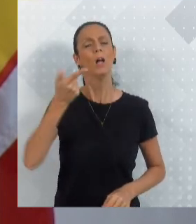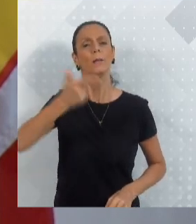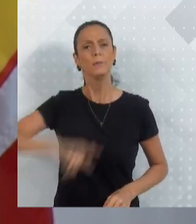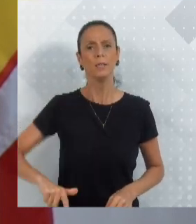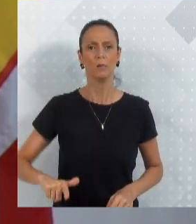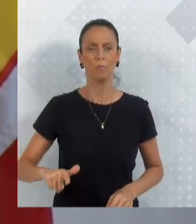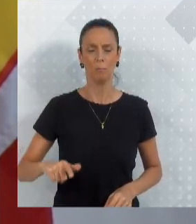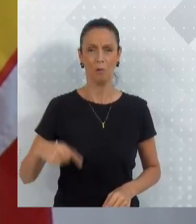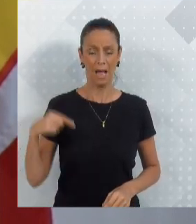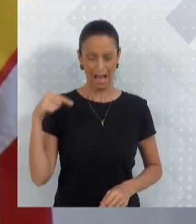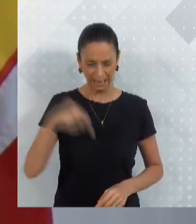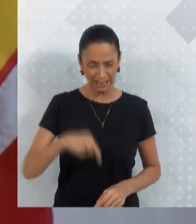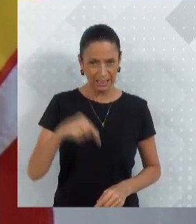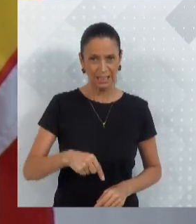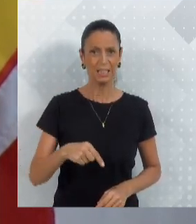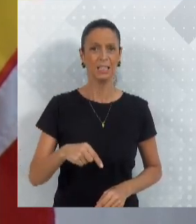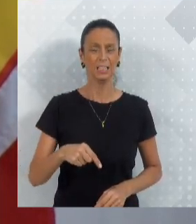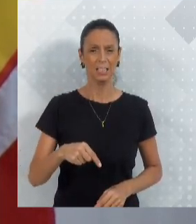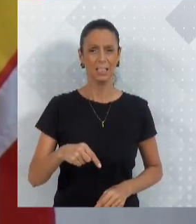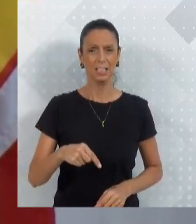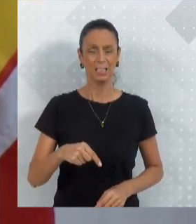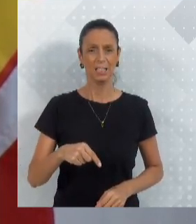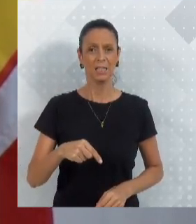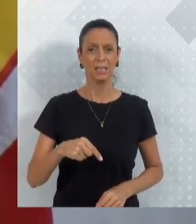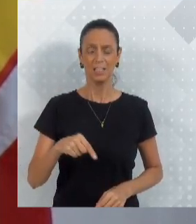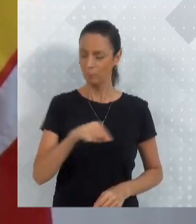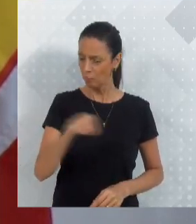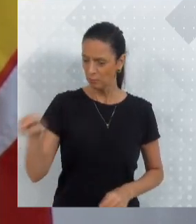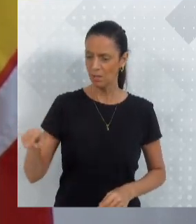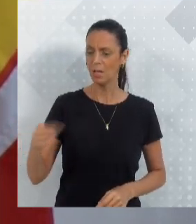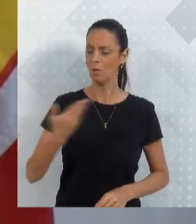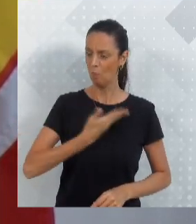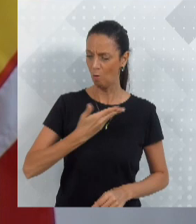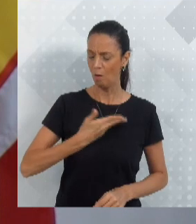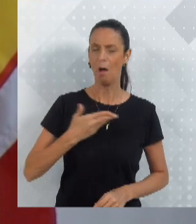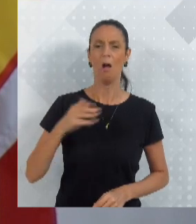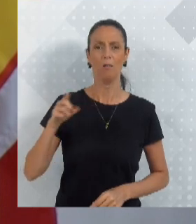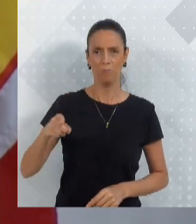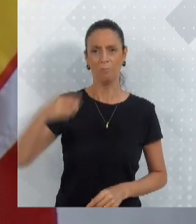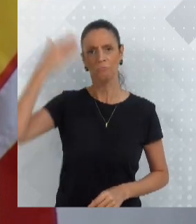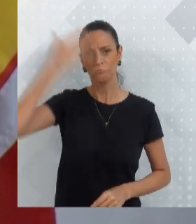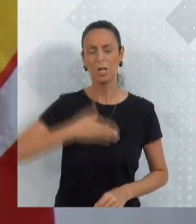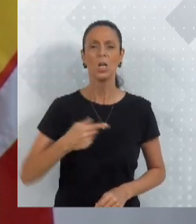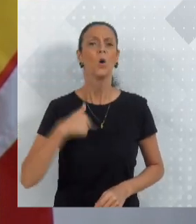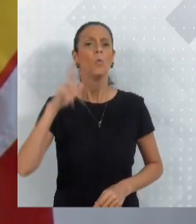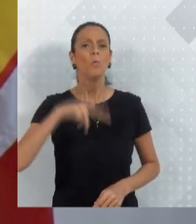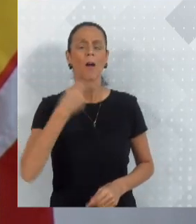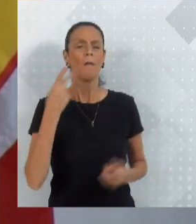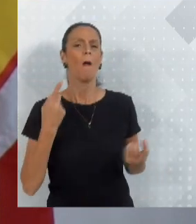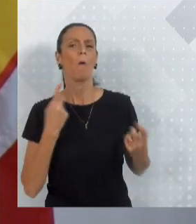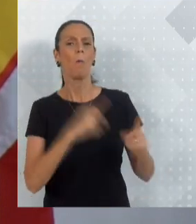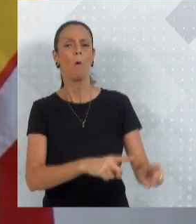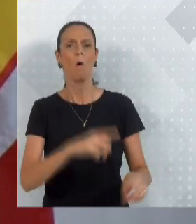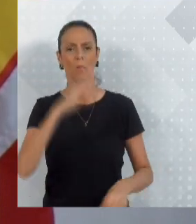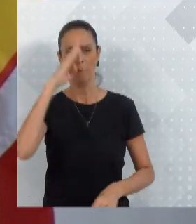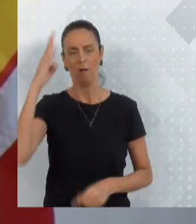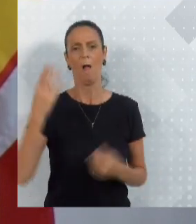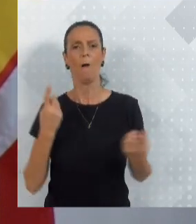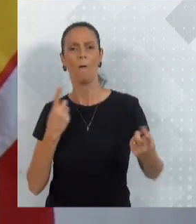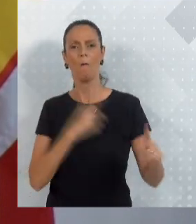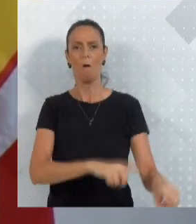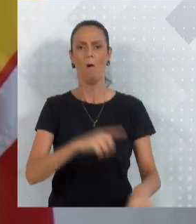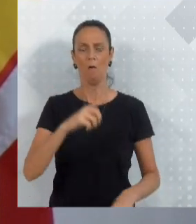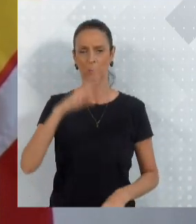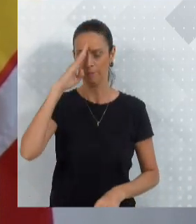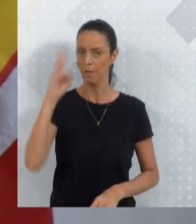aqui ninguém, em nenhum momento, e todos os colegas aqui são testemunhas, se falou contra militares, se falou contra veteranos, se falou contra exército. E